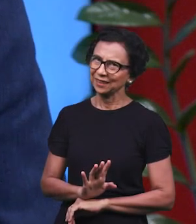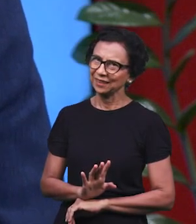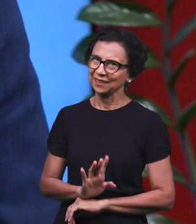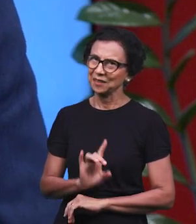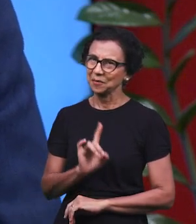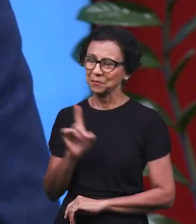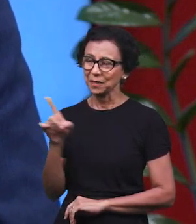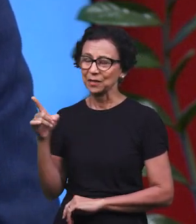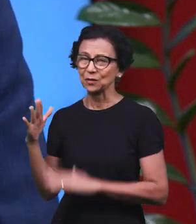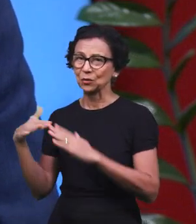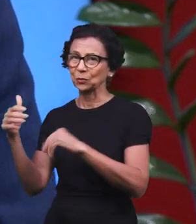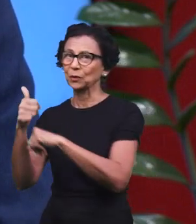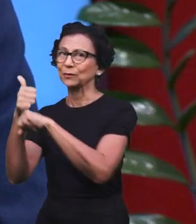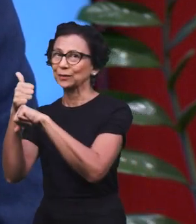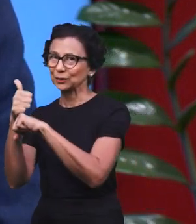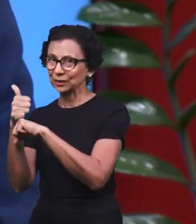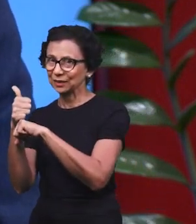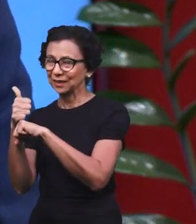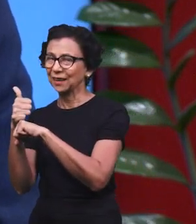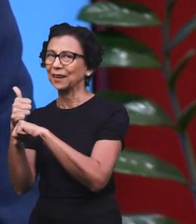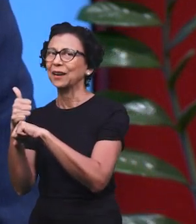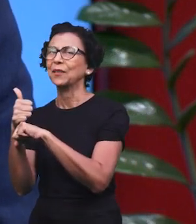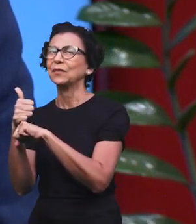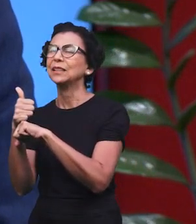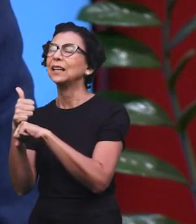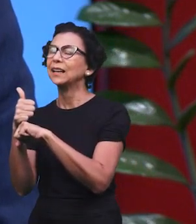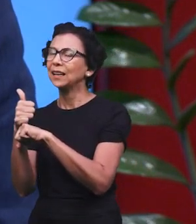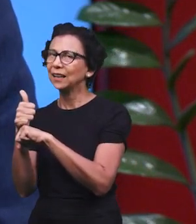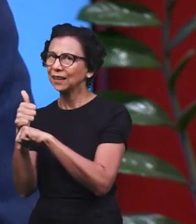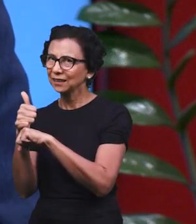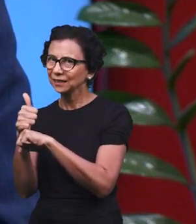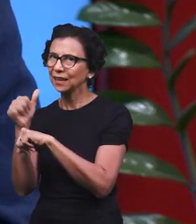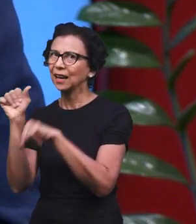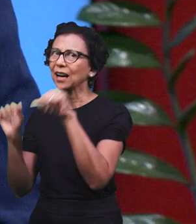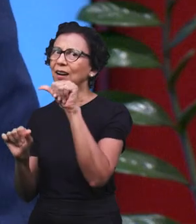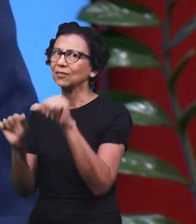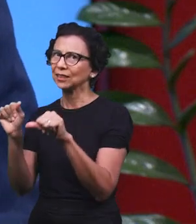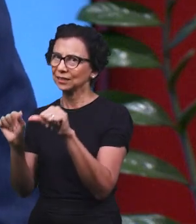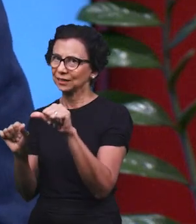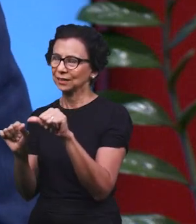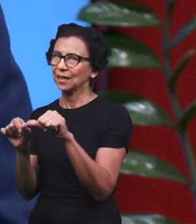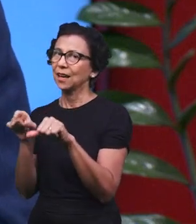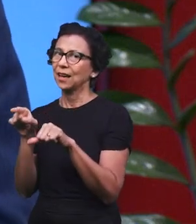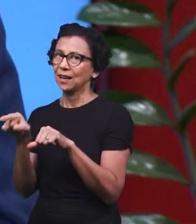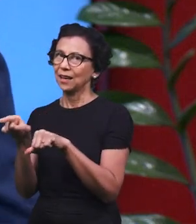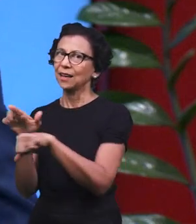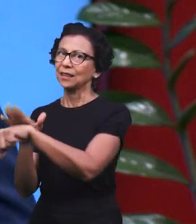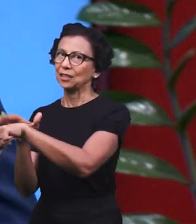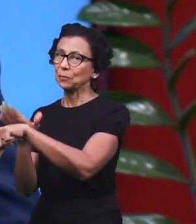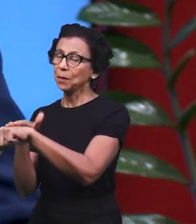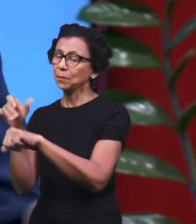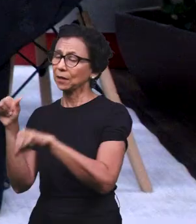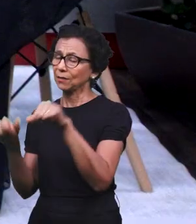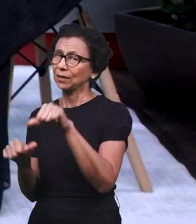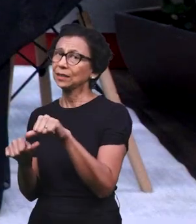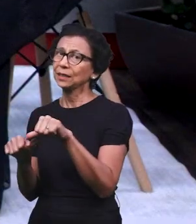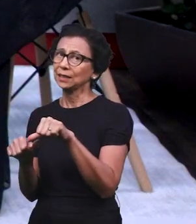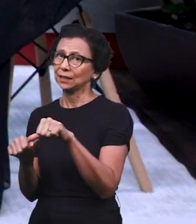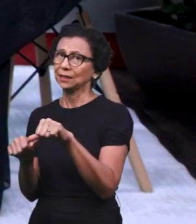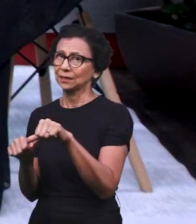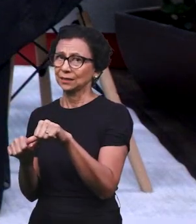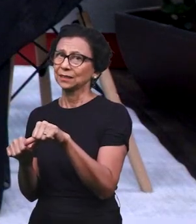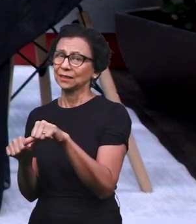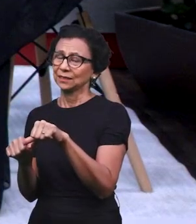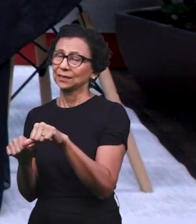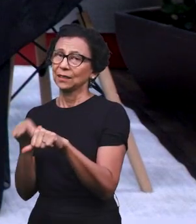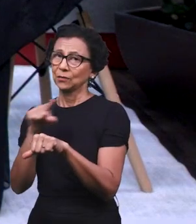ver. Então, a gente precisa estar sempre, eu falei isso várias vezes no programa, e é uma